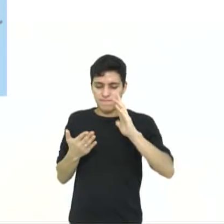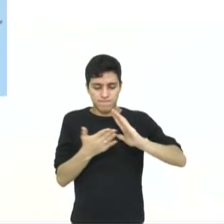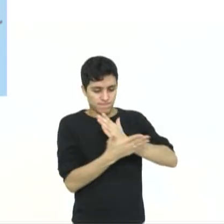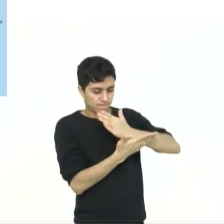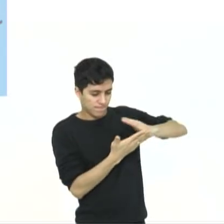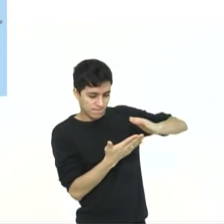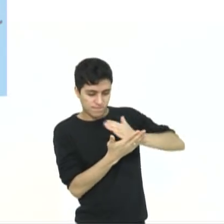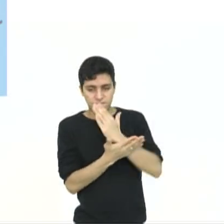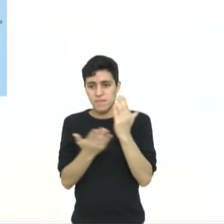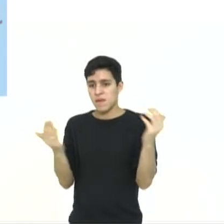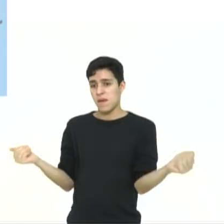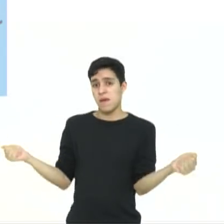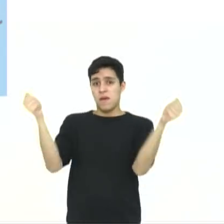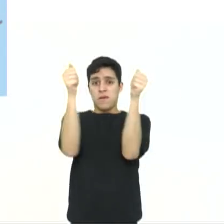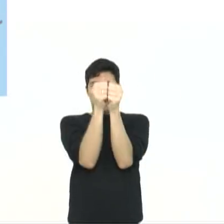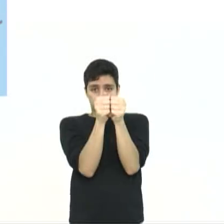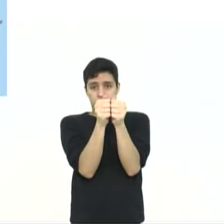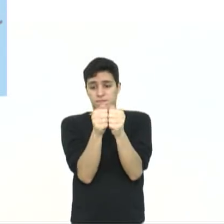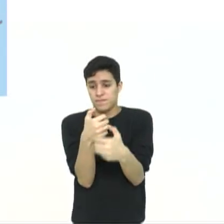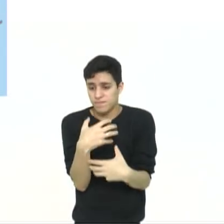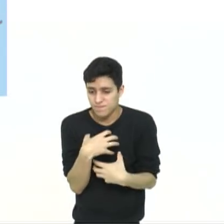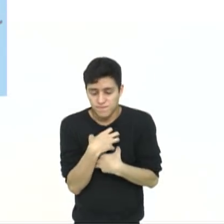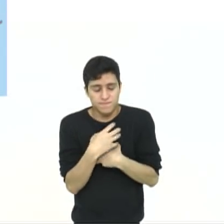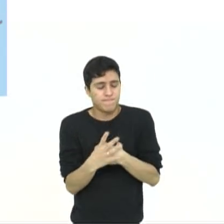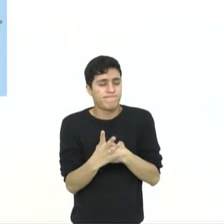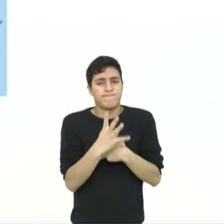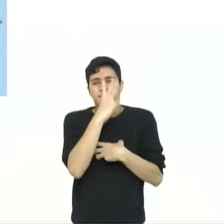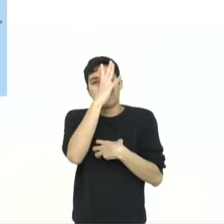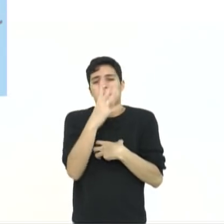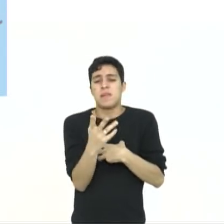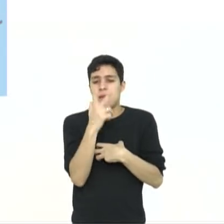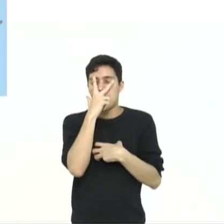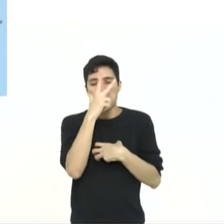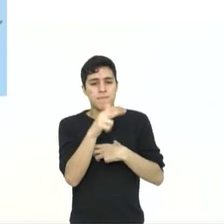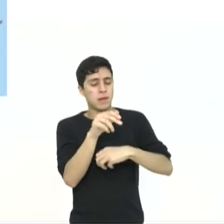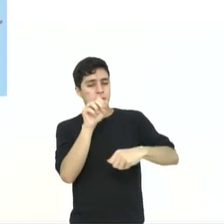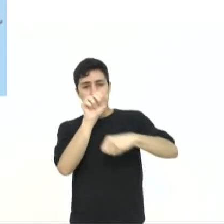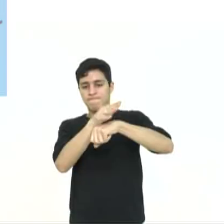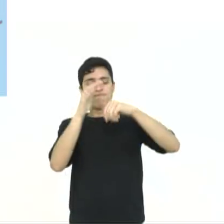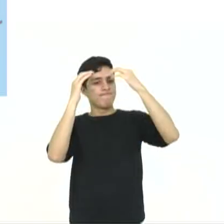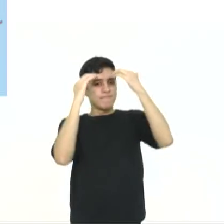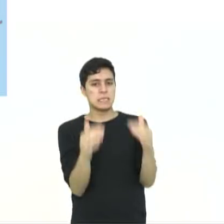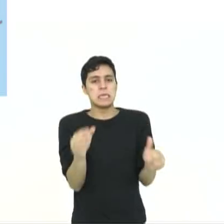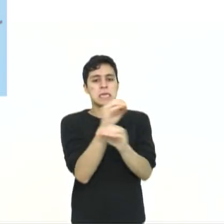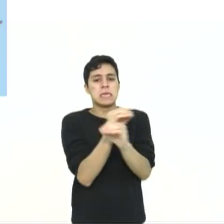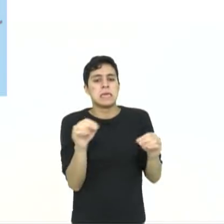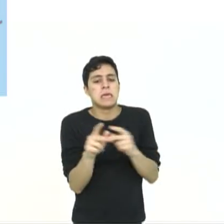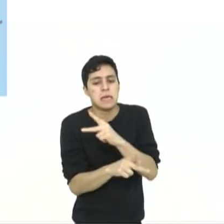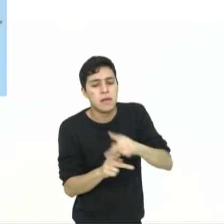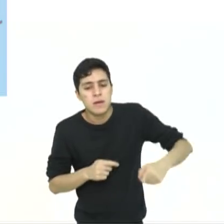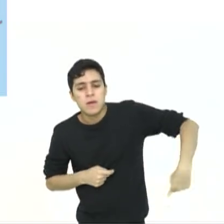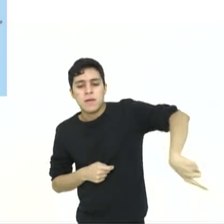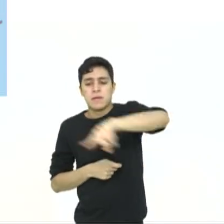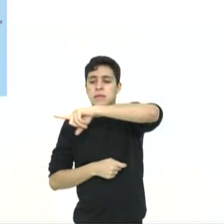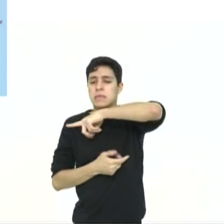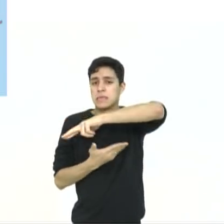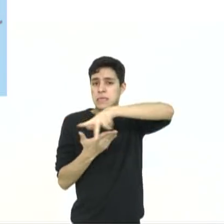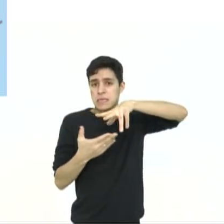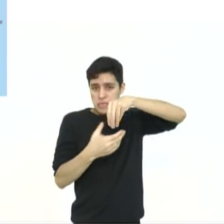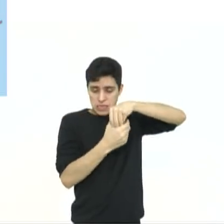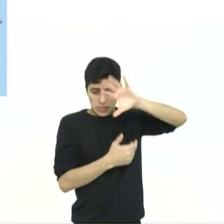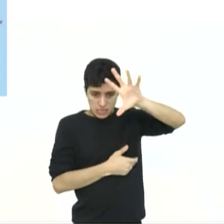ter unido de uma maneira descabida e desrespeitosa povos étnicos